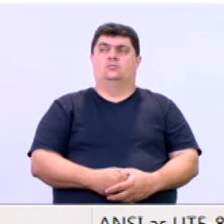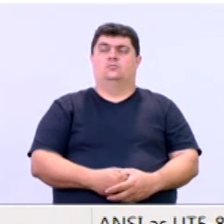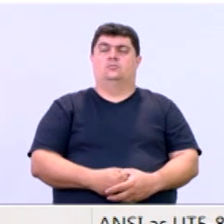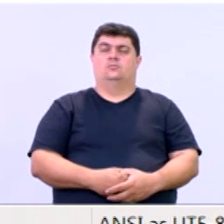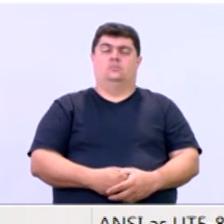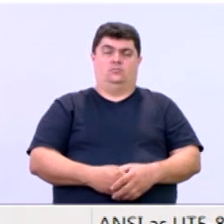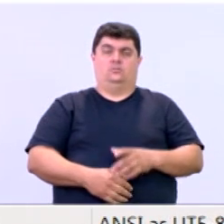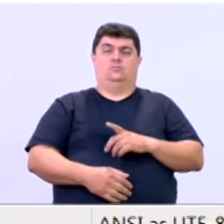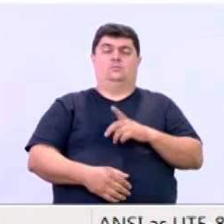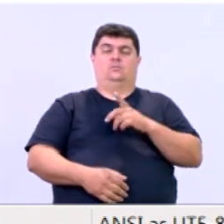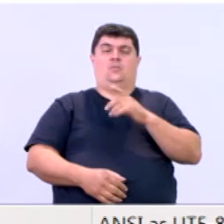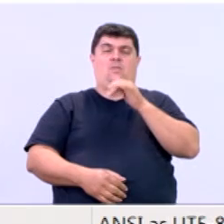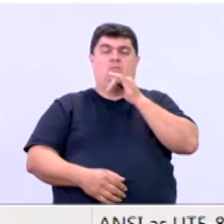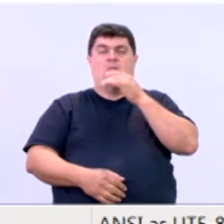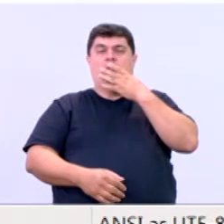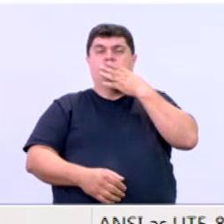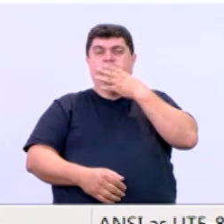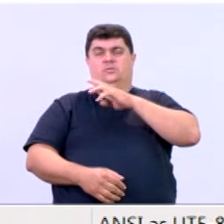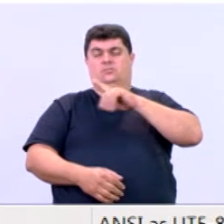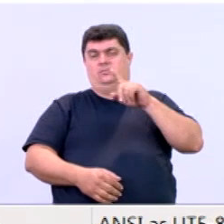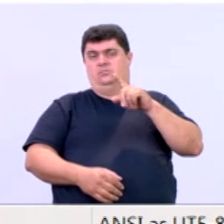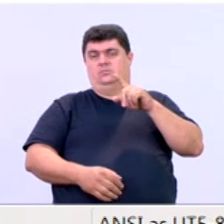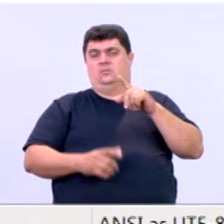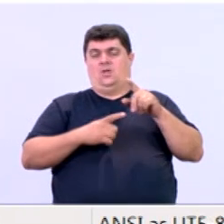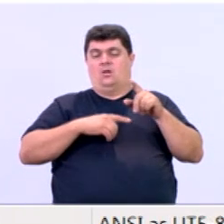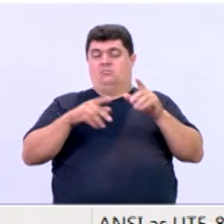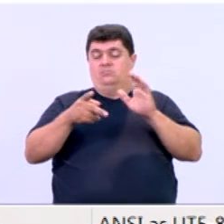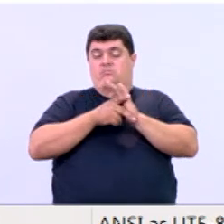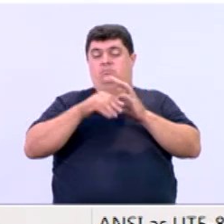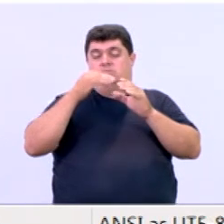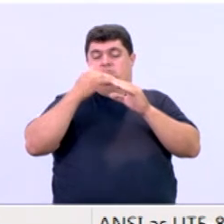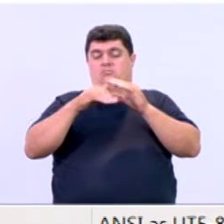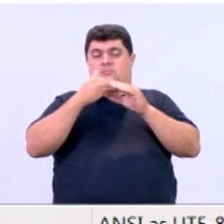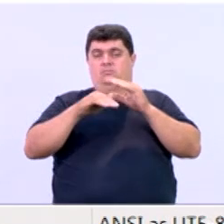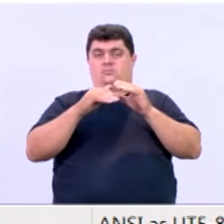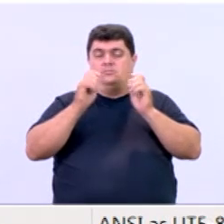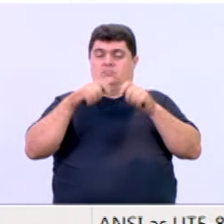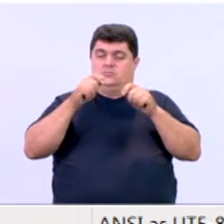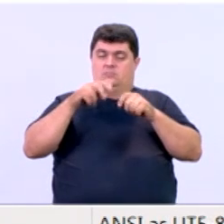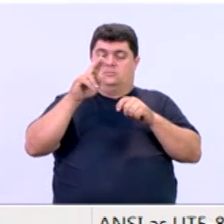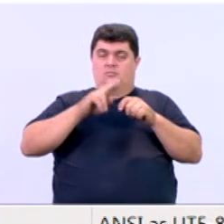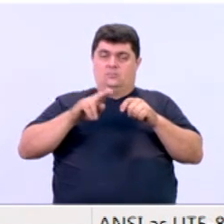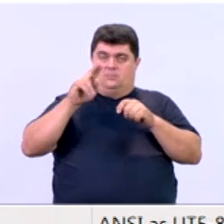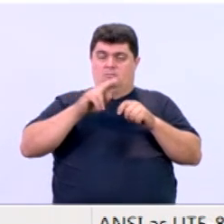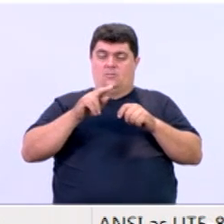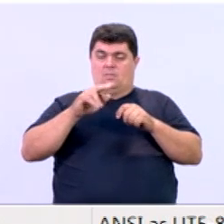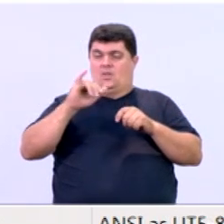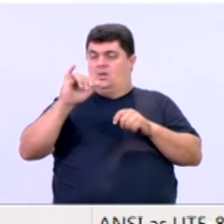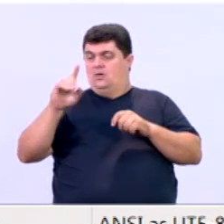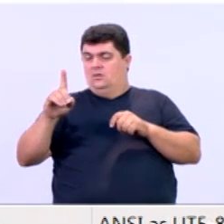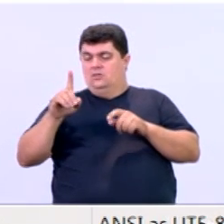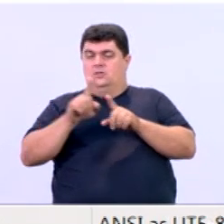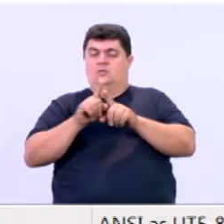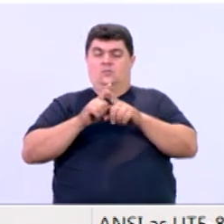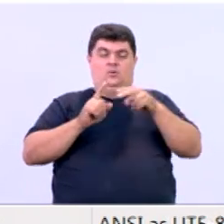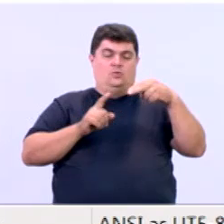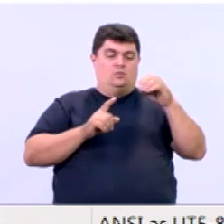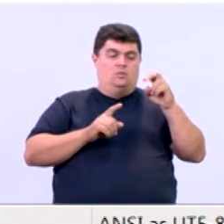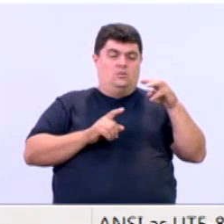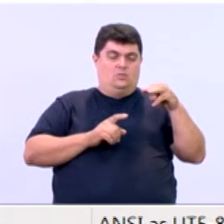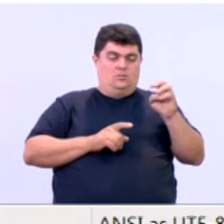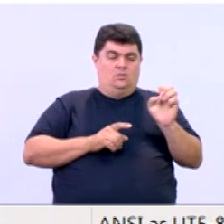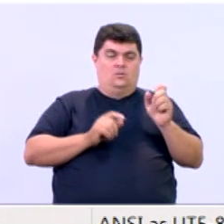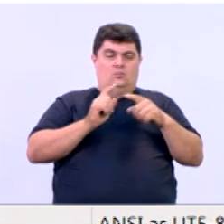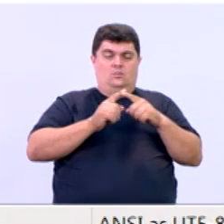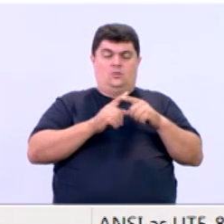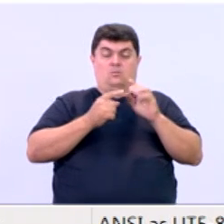tipo especial, que é o tipo e-mail, que eu posso usar tanto o ID como um nome para referenciar o campo